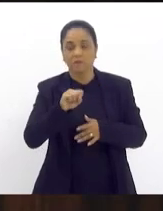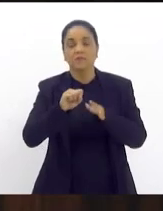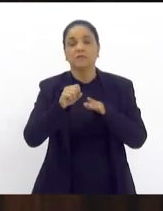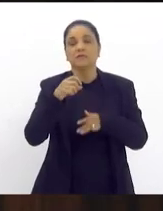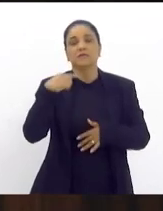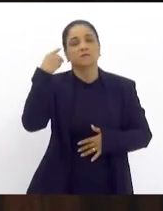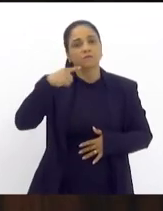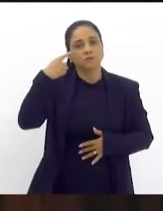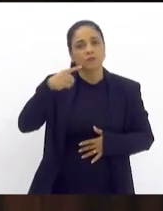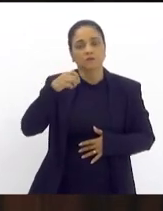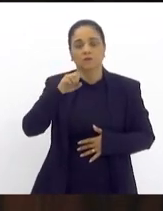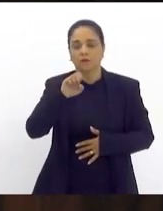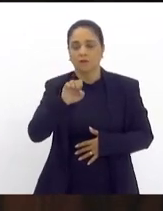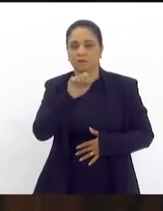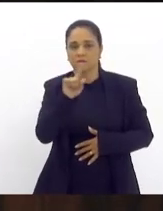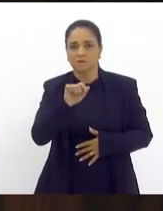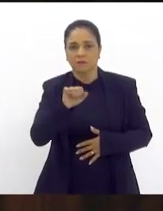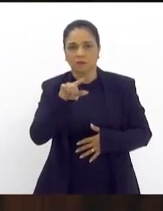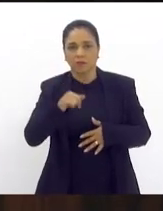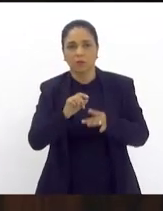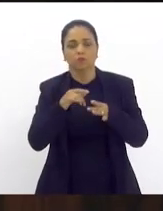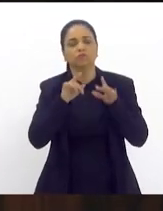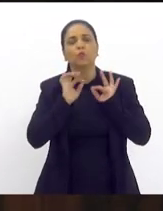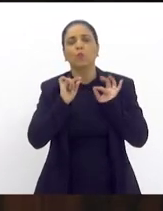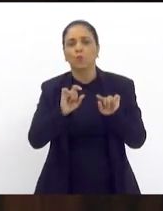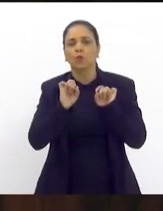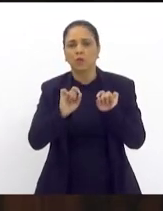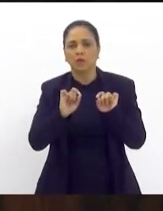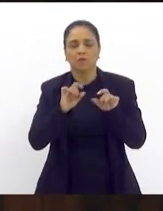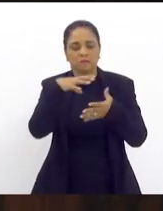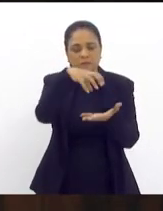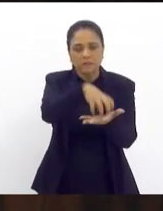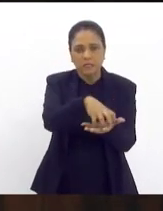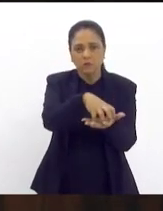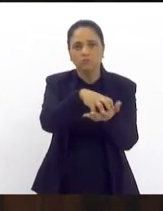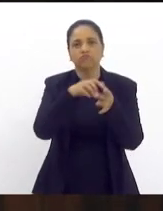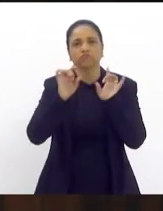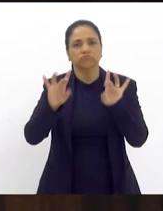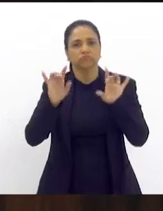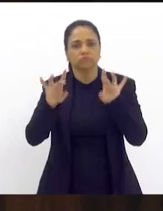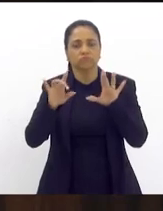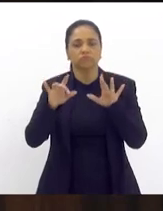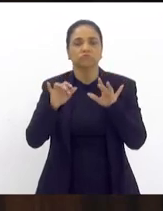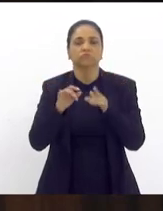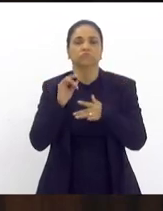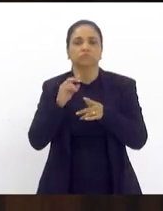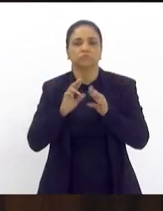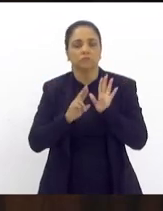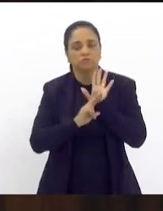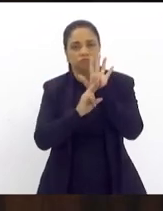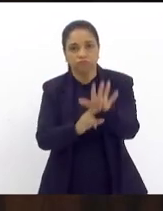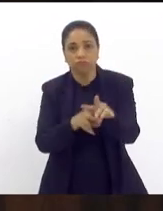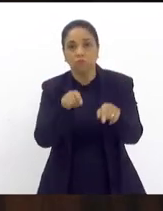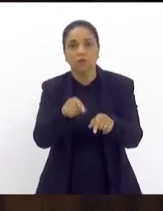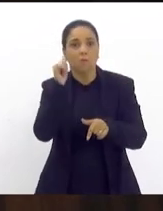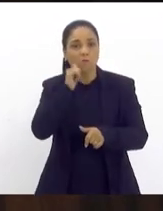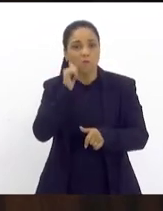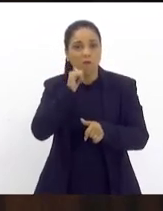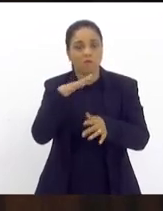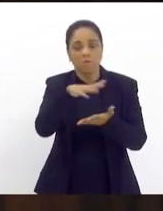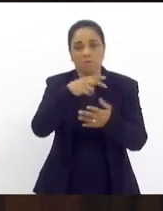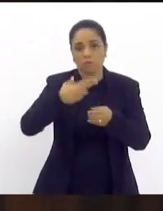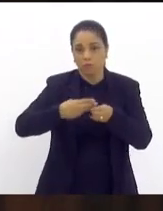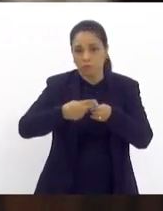que altera denominação do centro especializado de atendimento a mulher Ocean localizado no município de Queimados